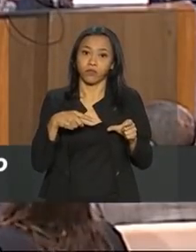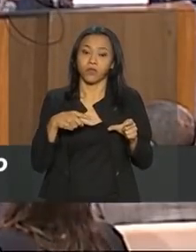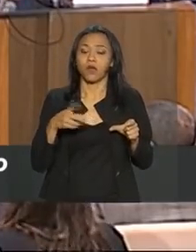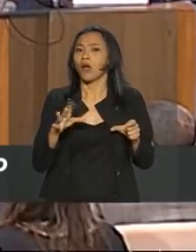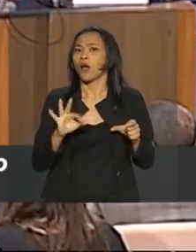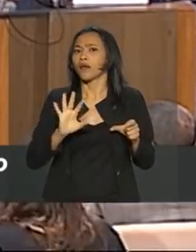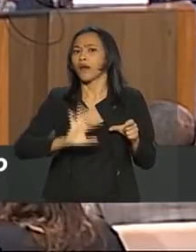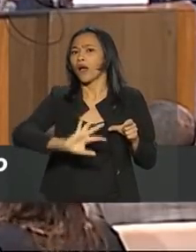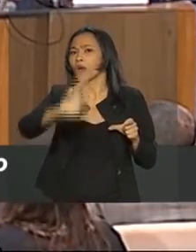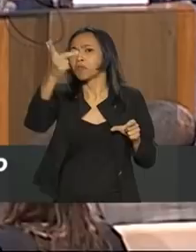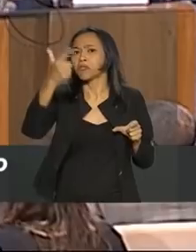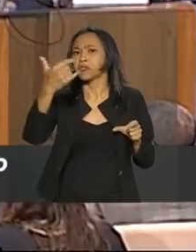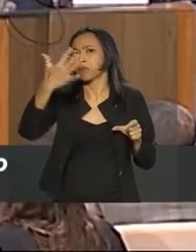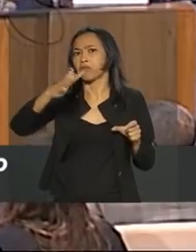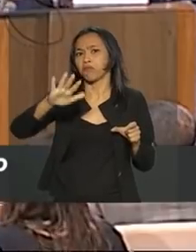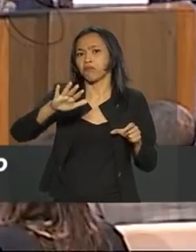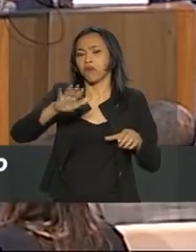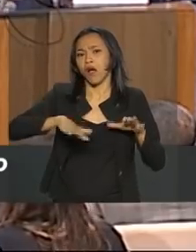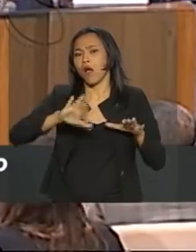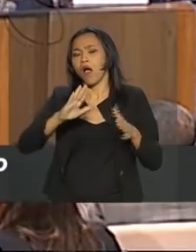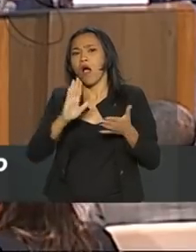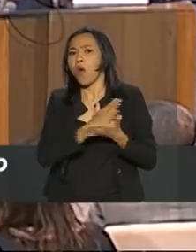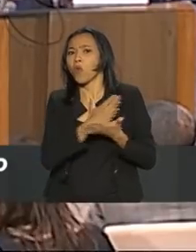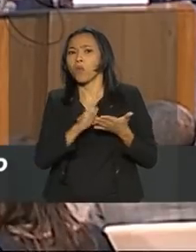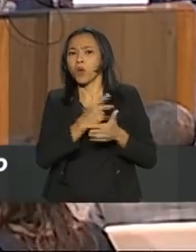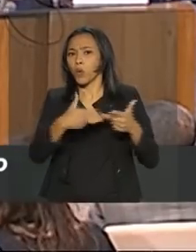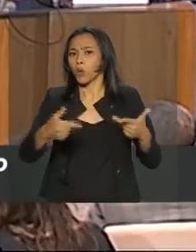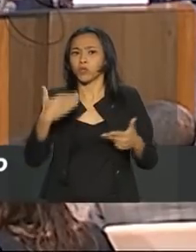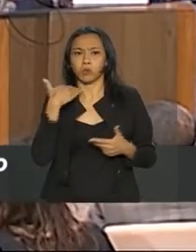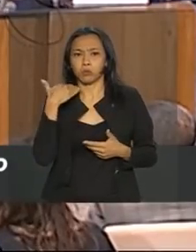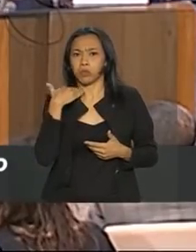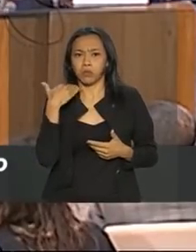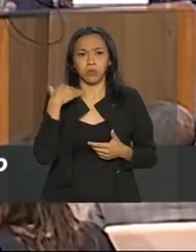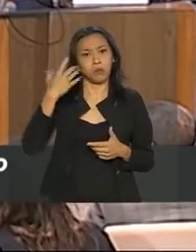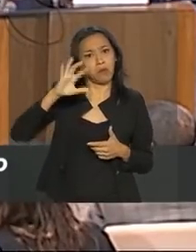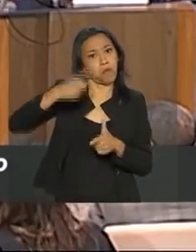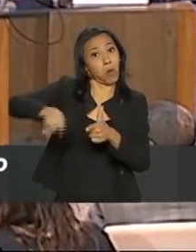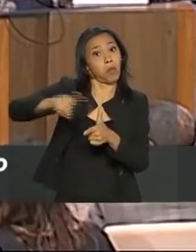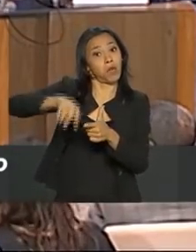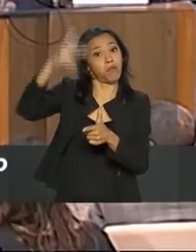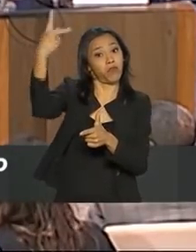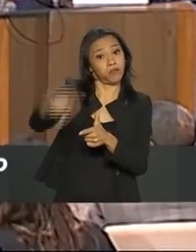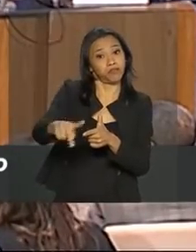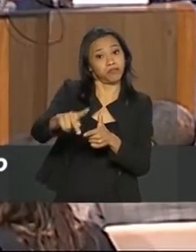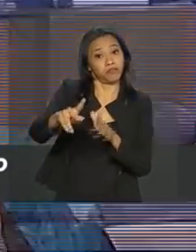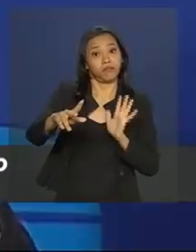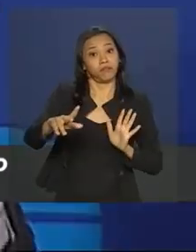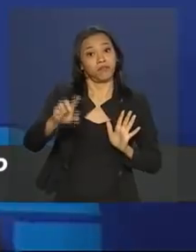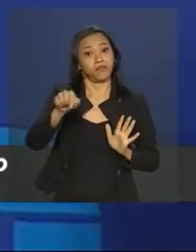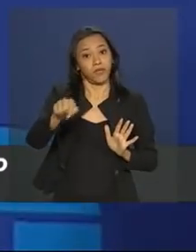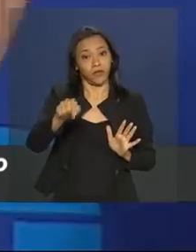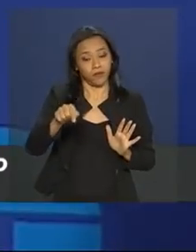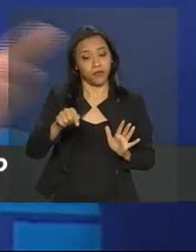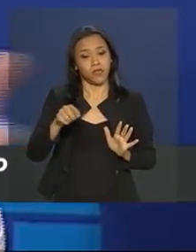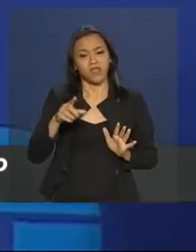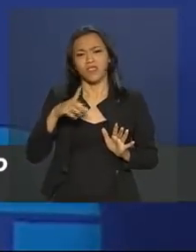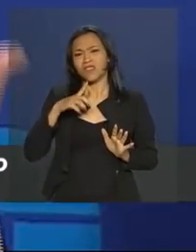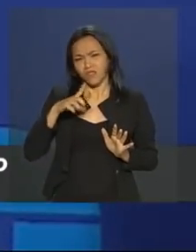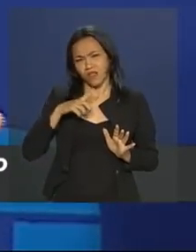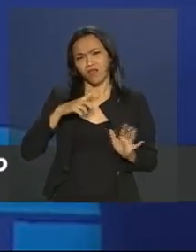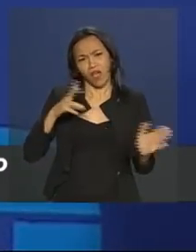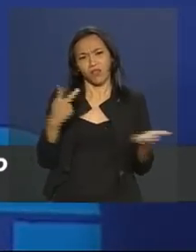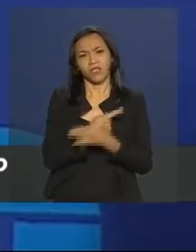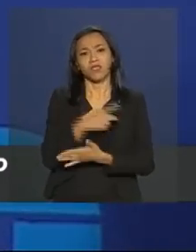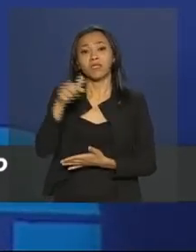no prazo não deu certo ele entrou com recurso dizendo olha eu paguei problema foi do banco então os reconheceu o direito a pagamento são 71 casos